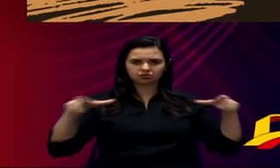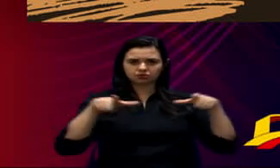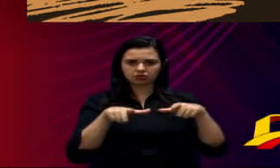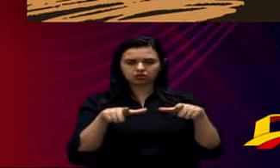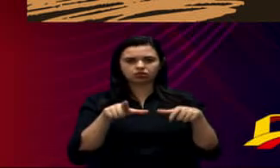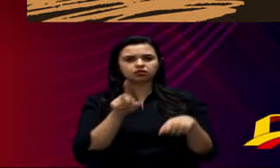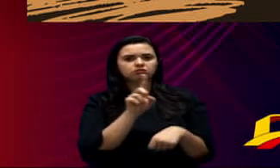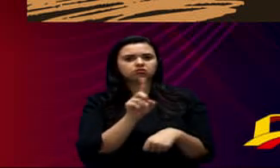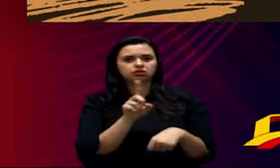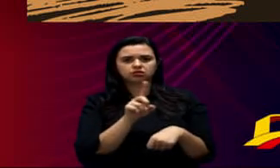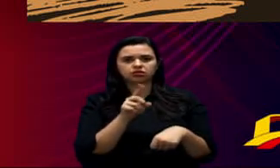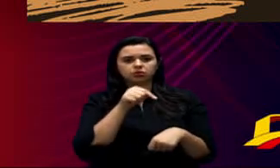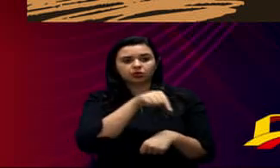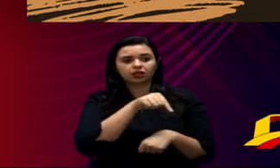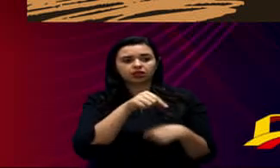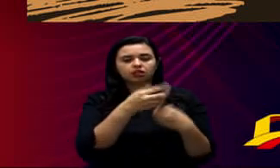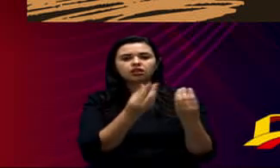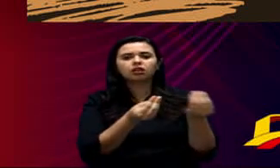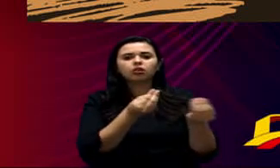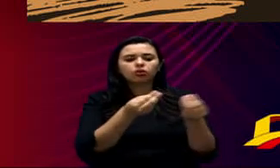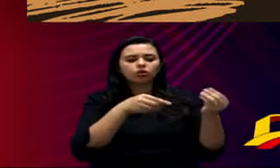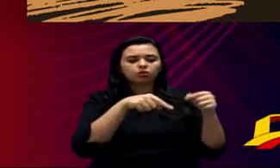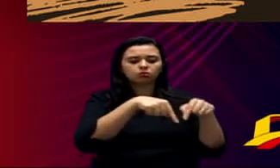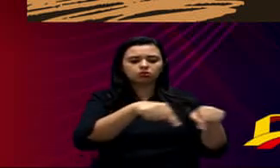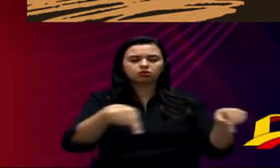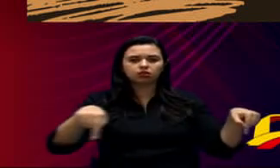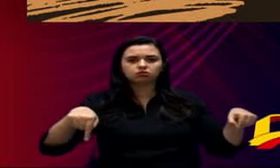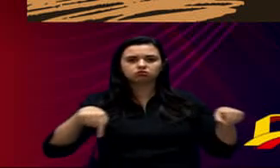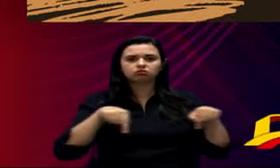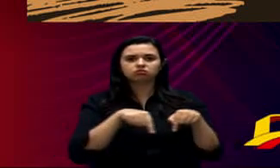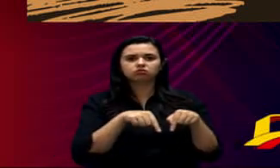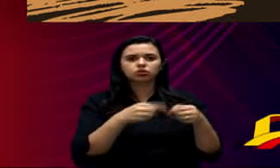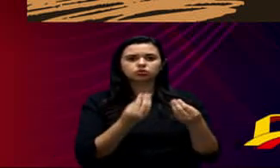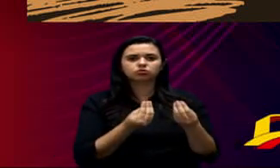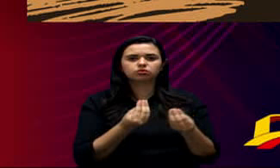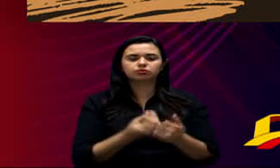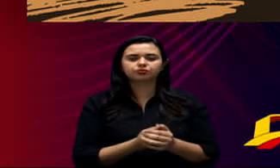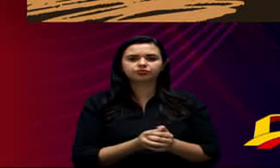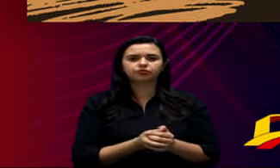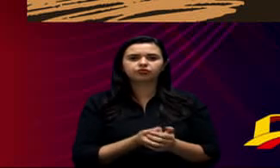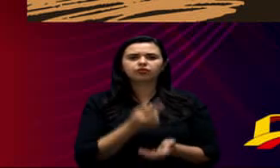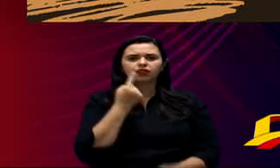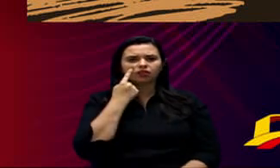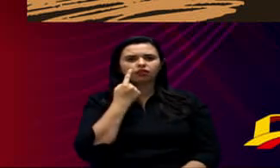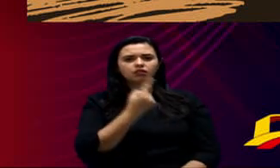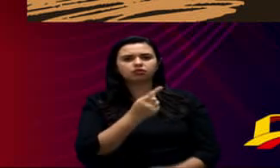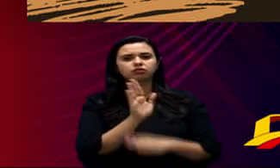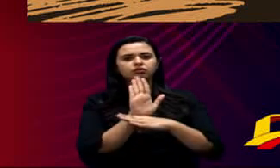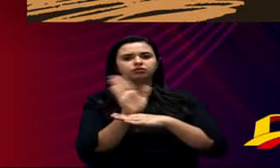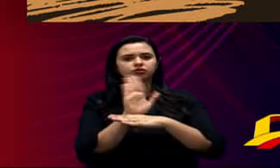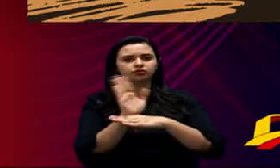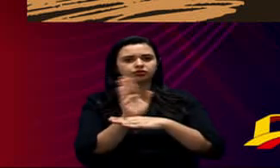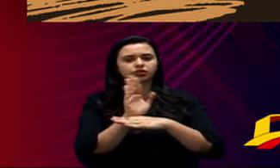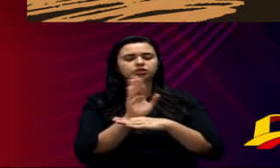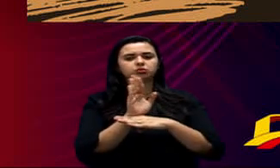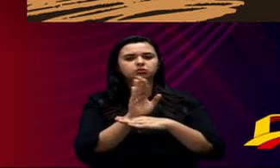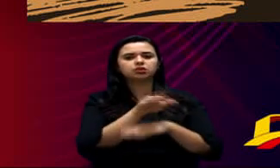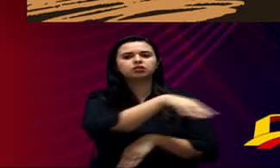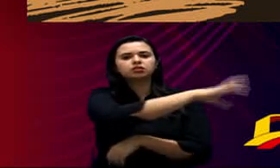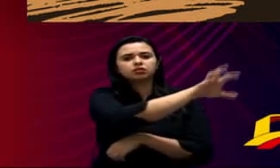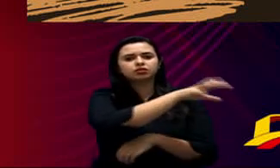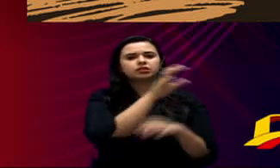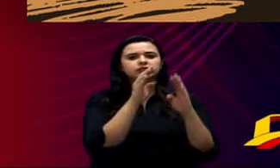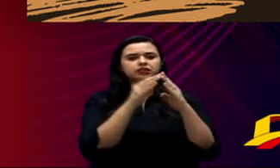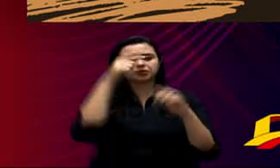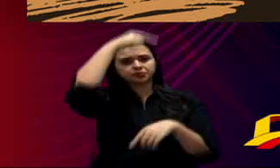que ele tem com o espaço. Eu vi hoje o filme do santuário, é lindo por cima mesmo, é lógico, é um